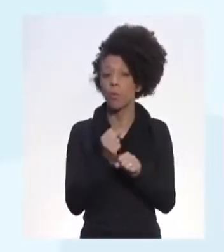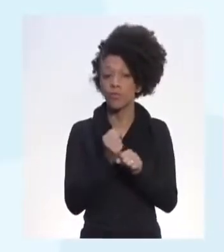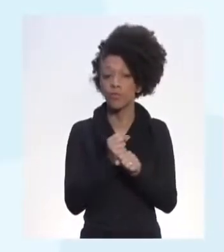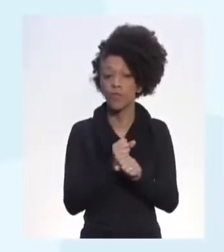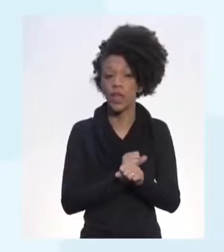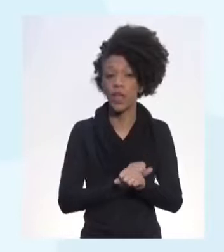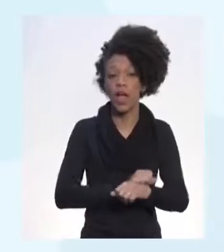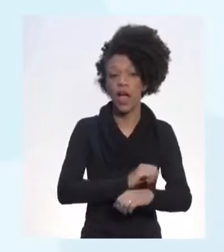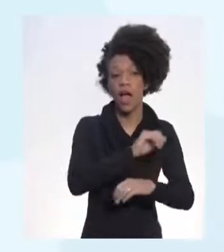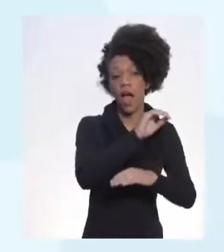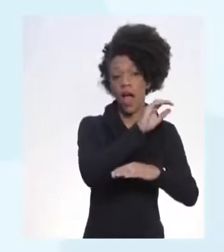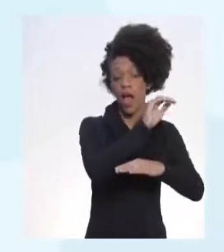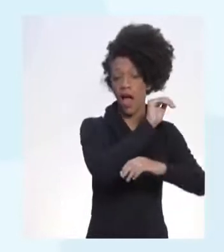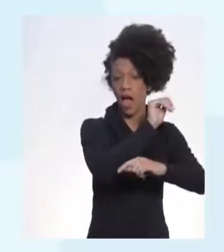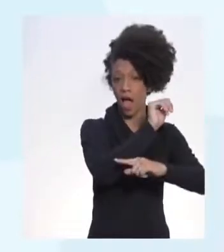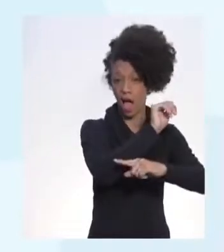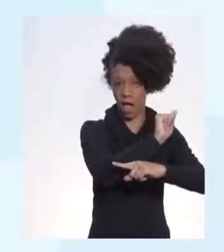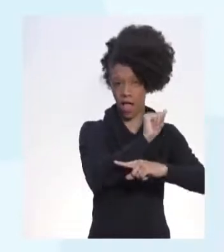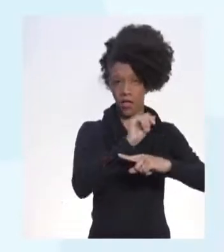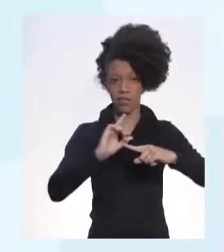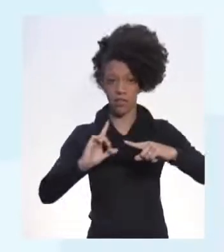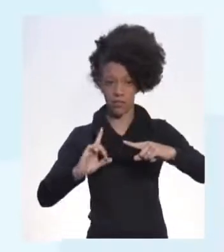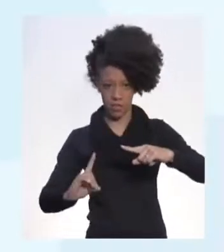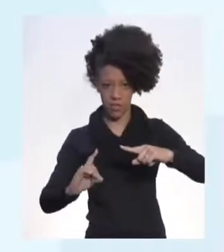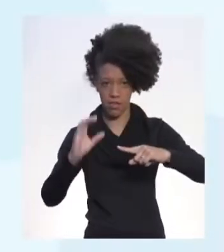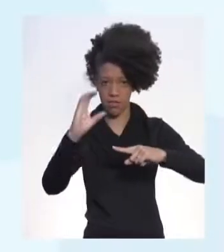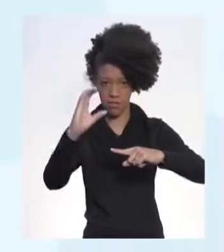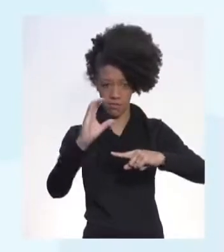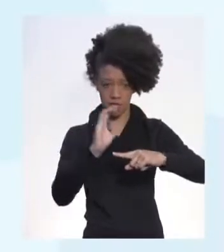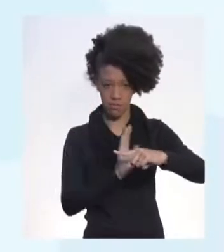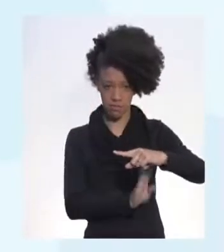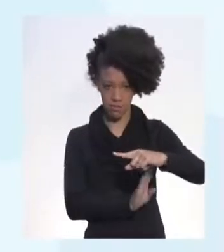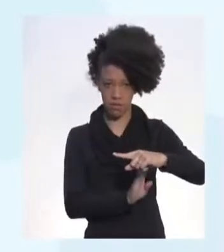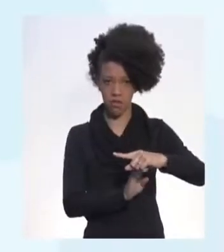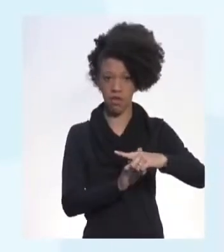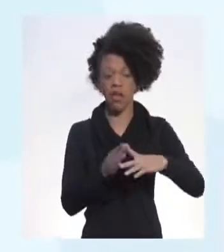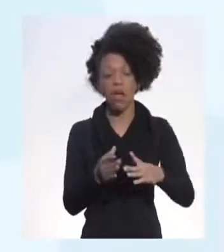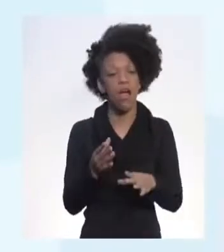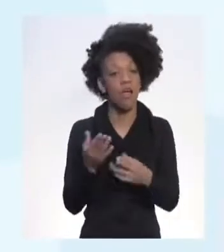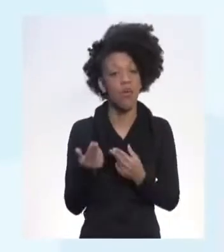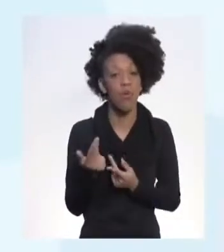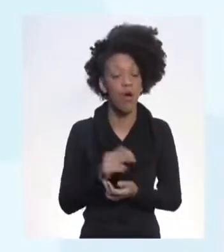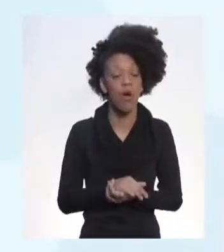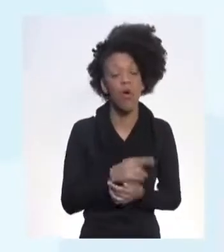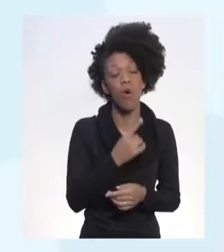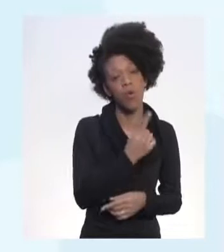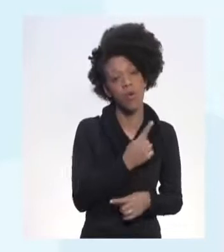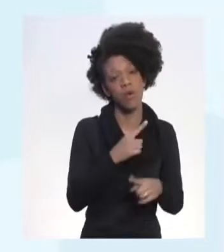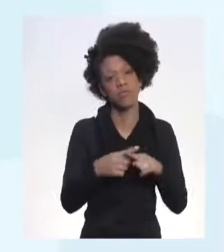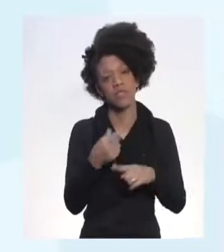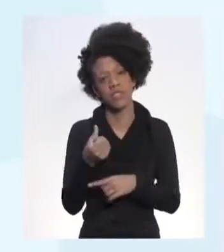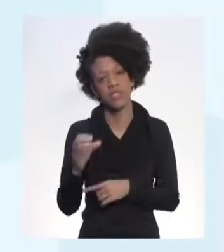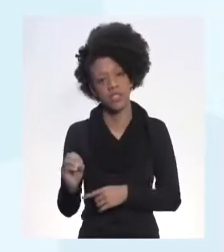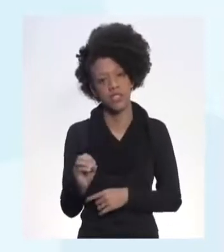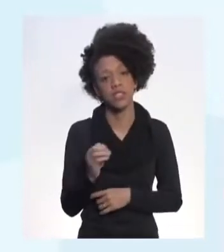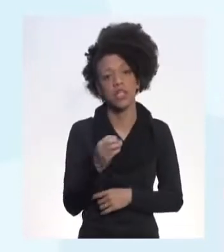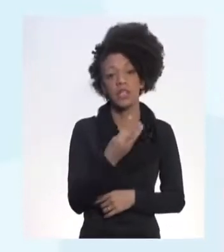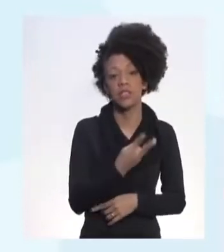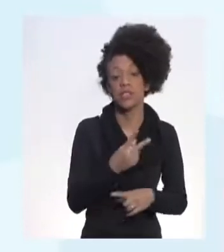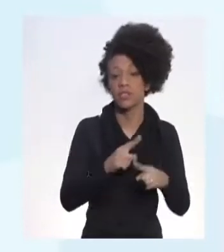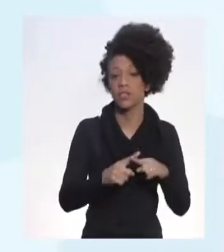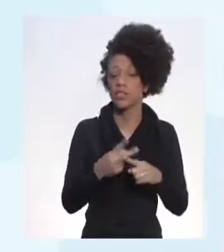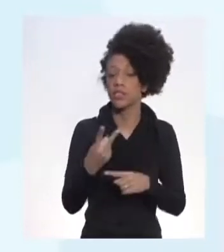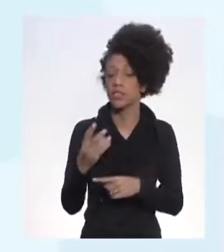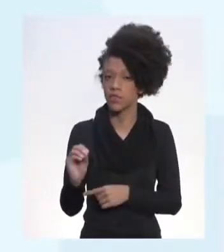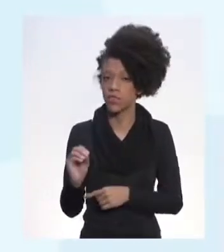e D, B e C, né, essa igualdade, é a mesma coisa que eu multiplicar 1 vezes 60, 3 vezes 20,